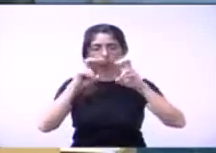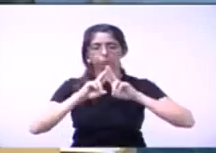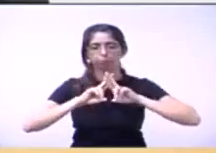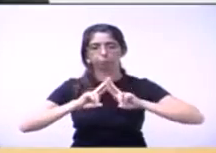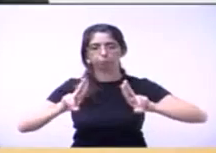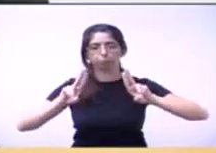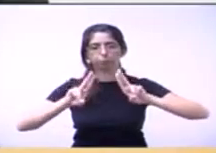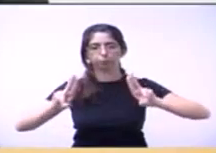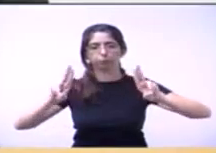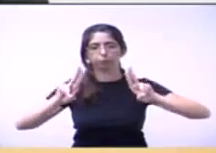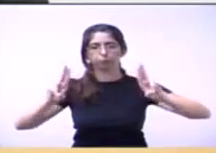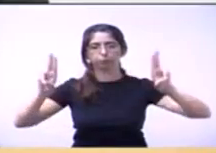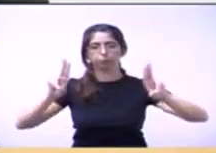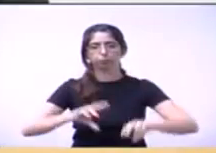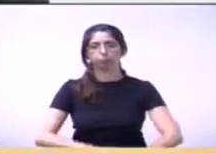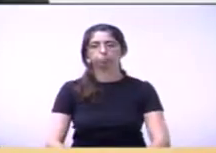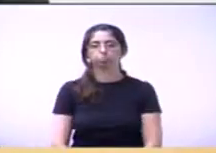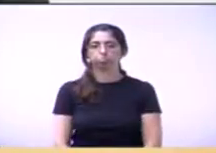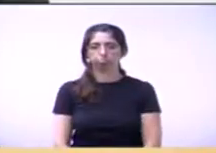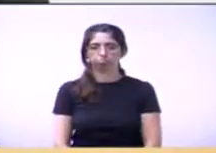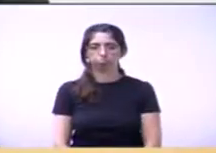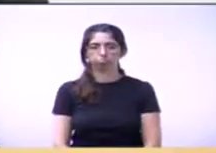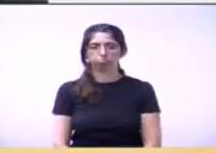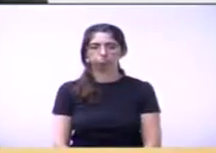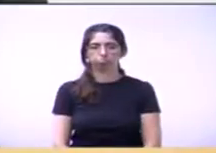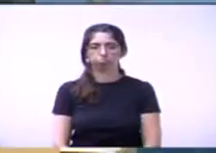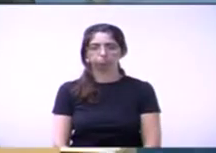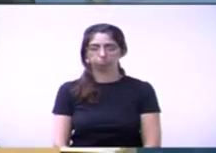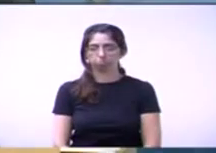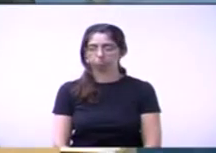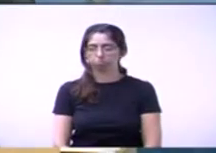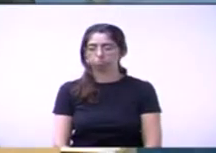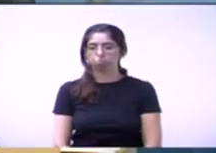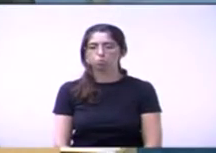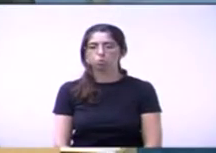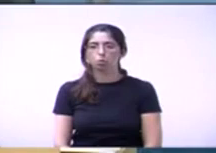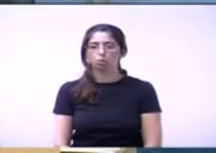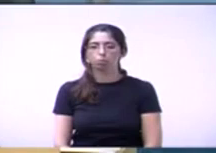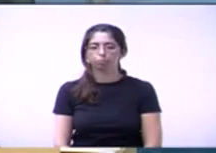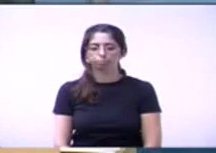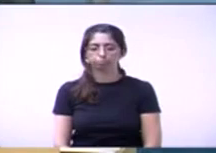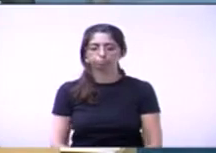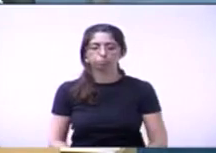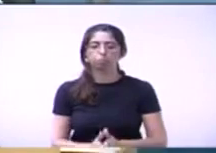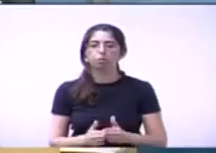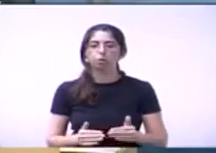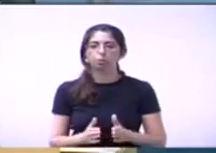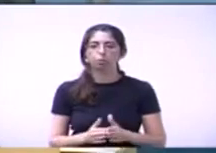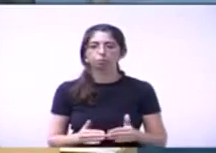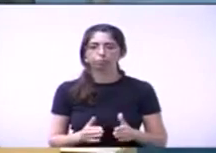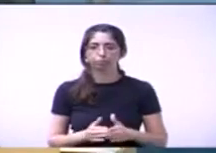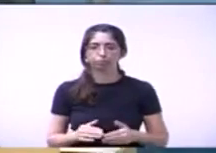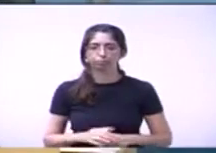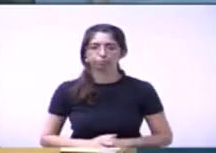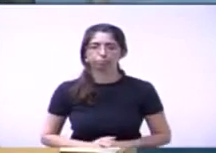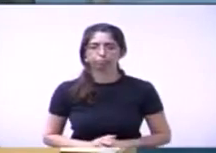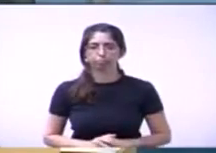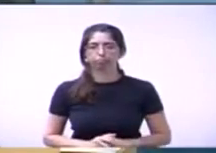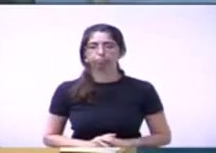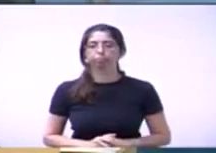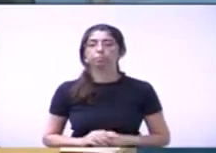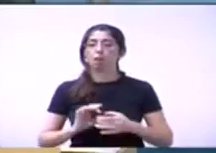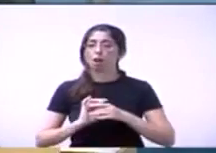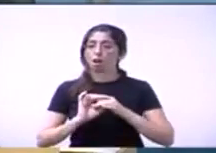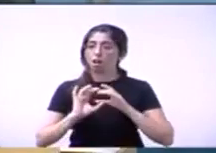minuto, senhores. Só ela terminar, os senhores ficam à vontade. Só um minuto, ela terminando, vocês ficam à vontade. E espero